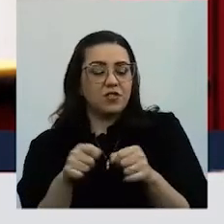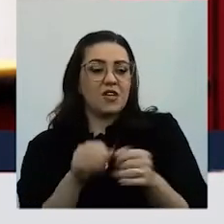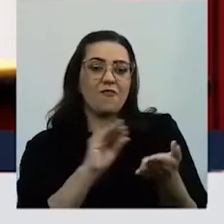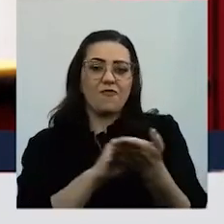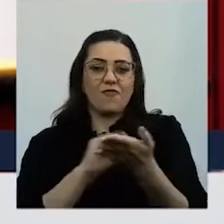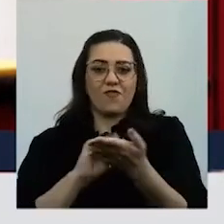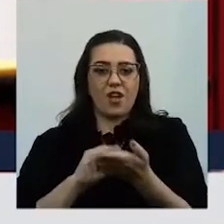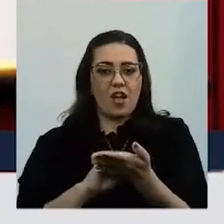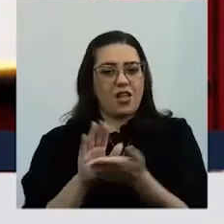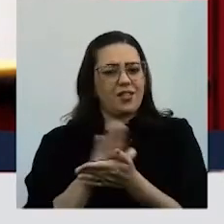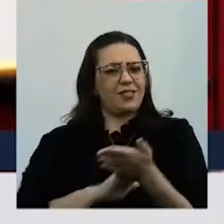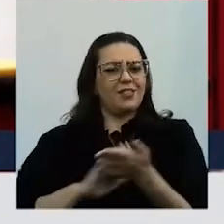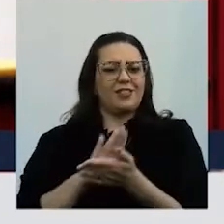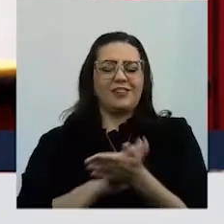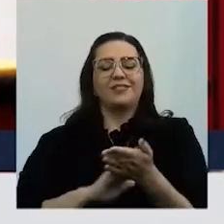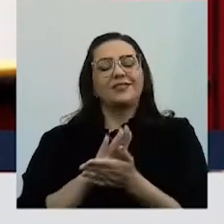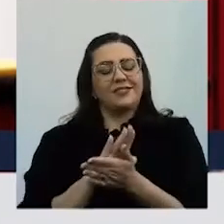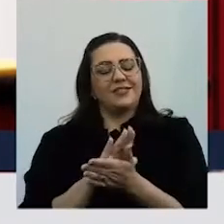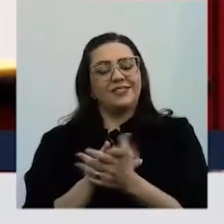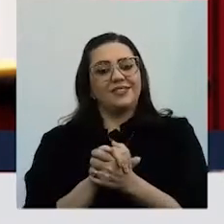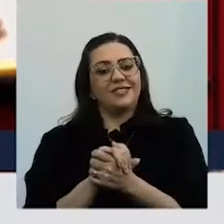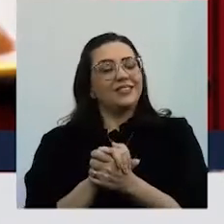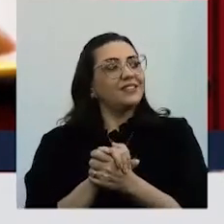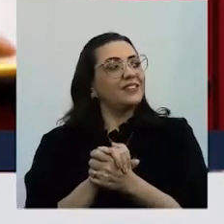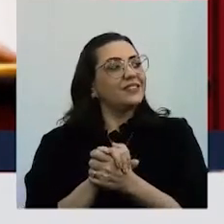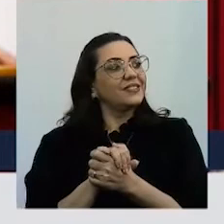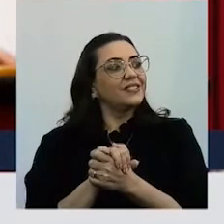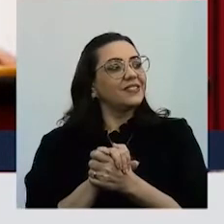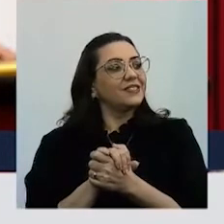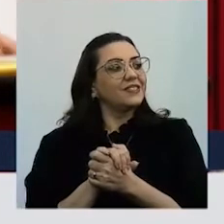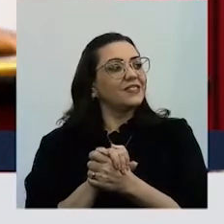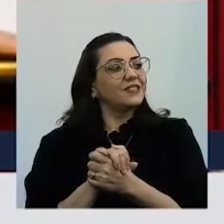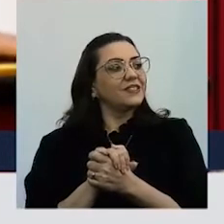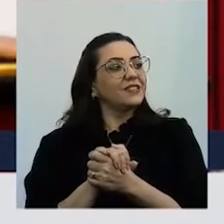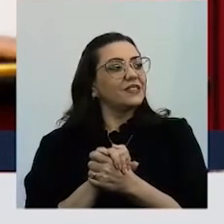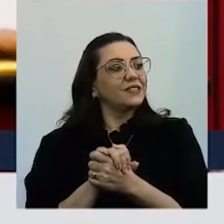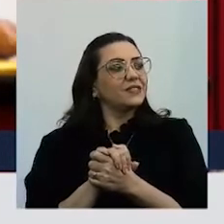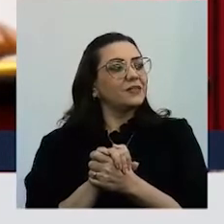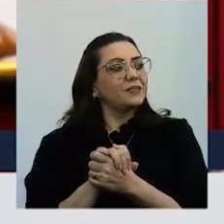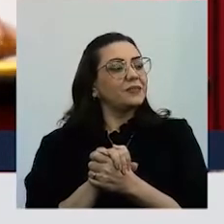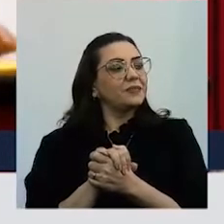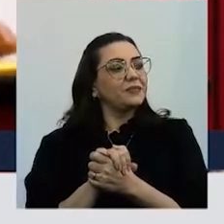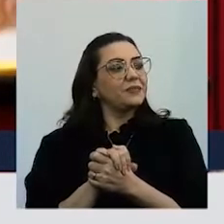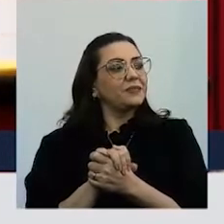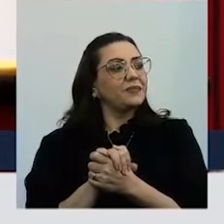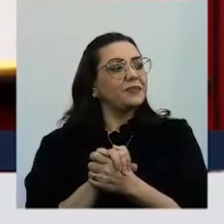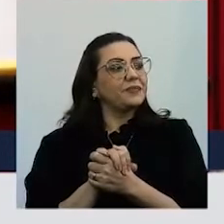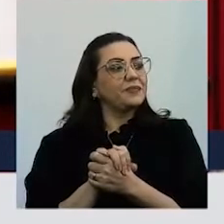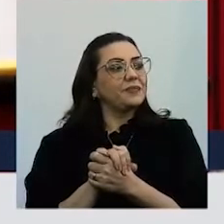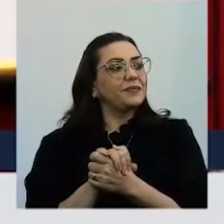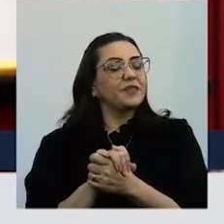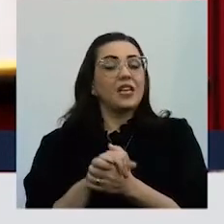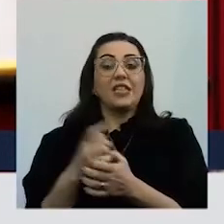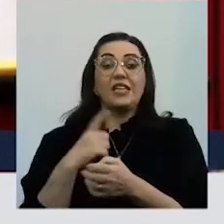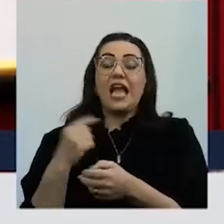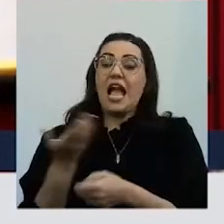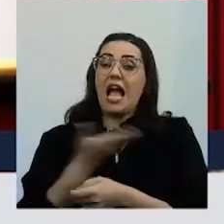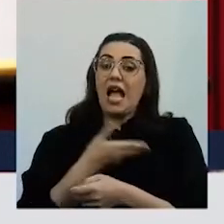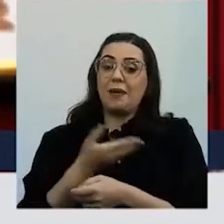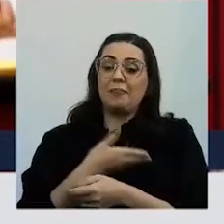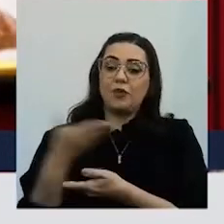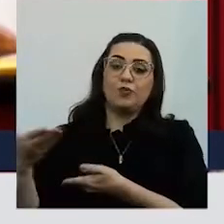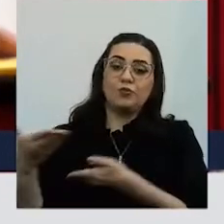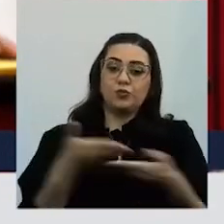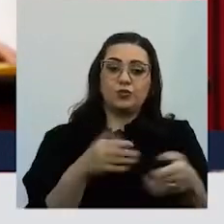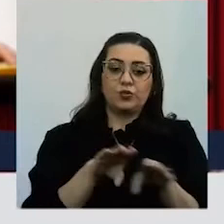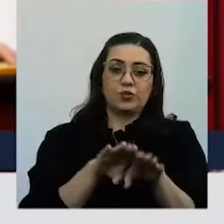das dificuldades e perdas causadas pela pandemia e deixou sua mensagem para a população de um 2022 muito melhor.